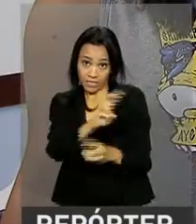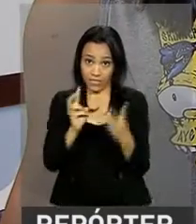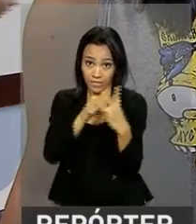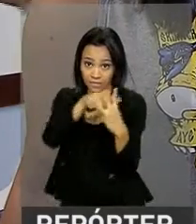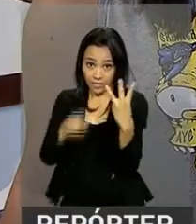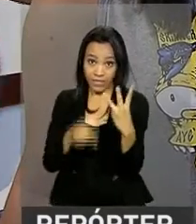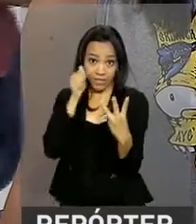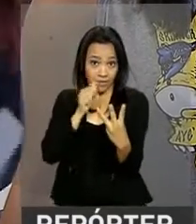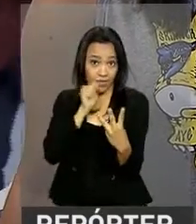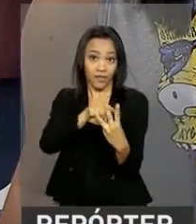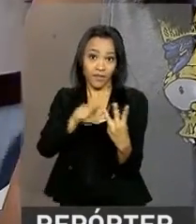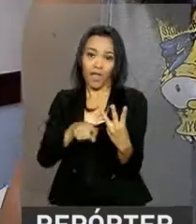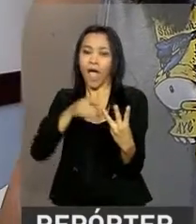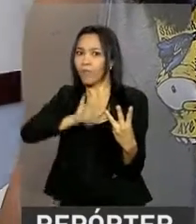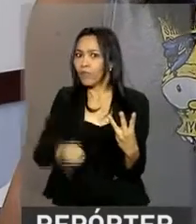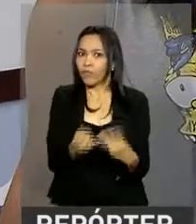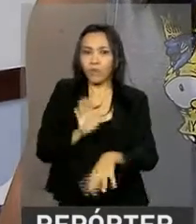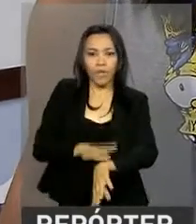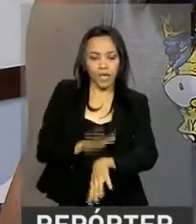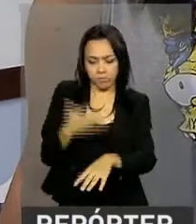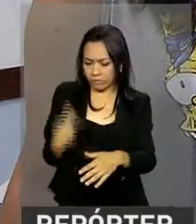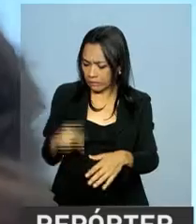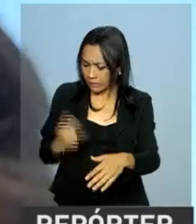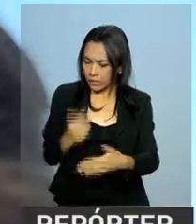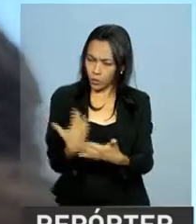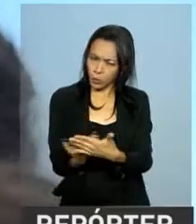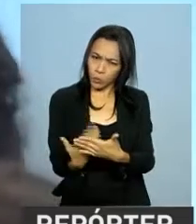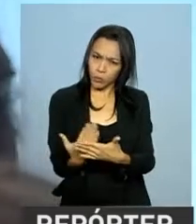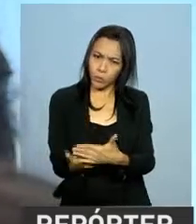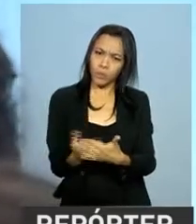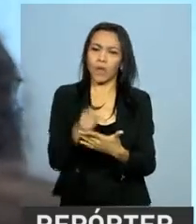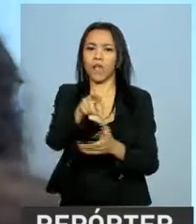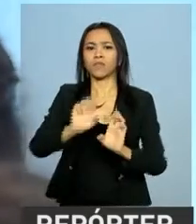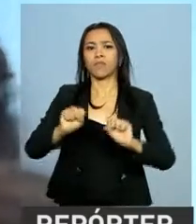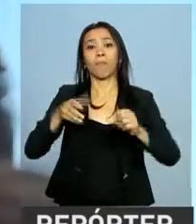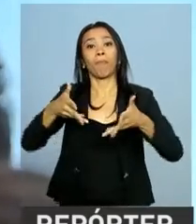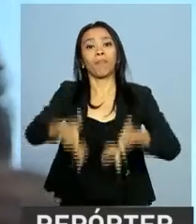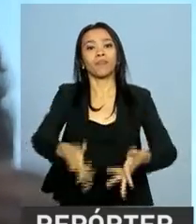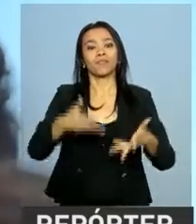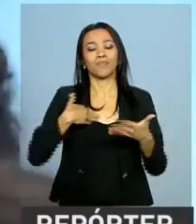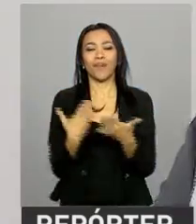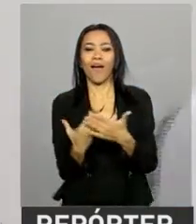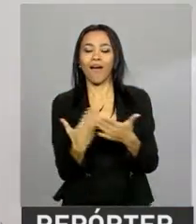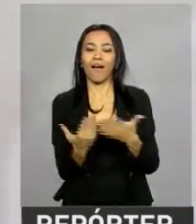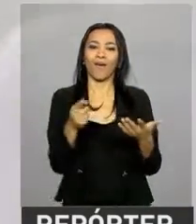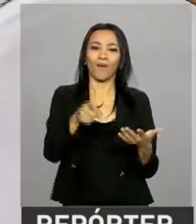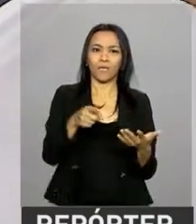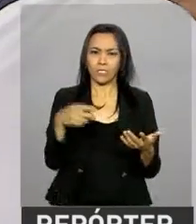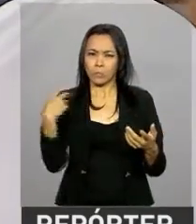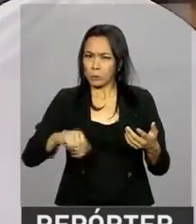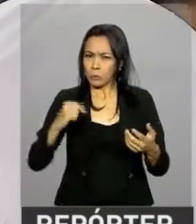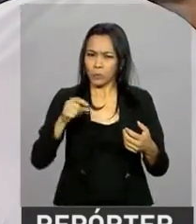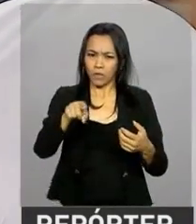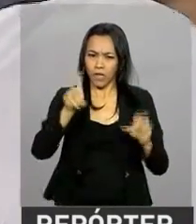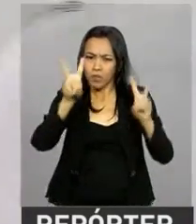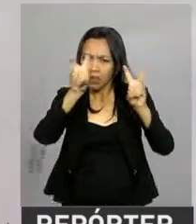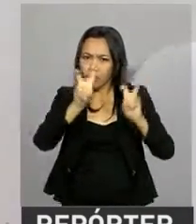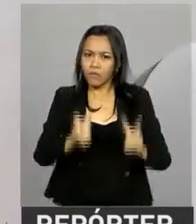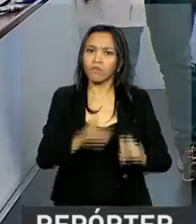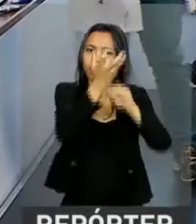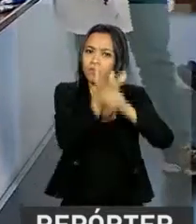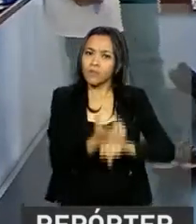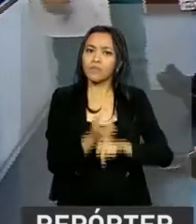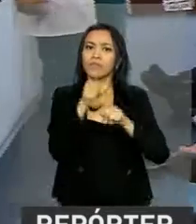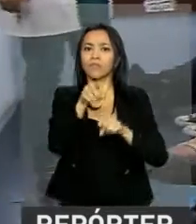ele aproveitam todo o tempo que têm para estudar elas participam de aulas intensivas com conteúdo específico para o